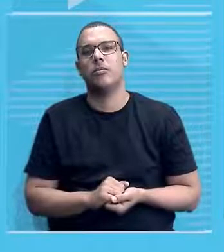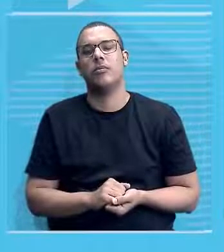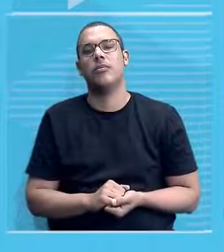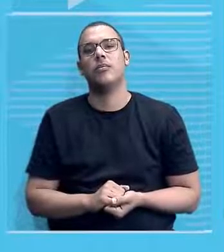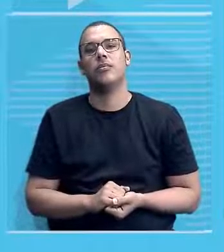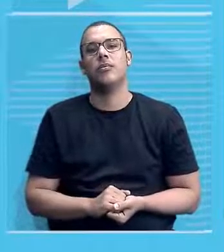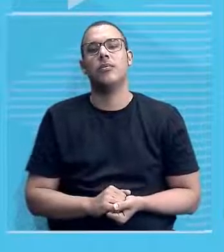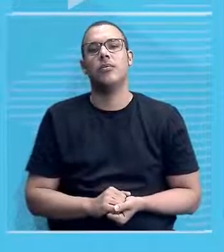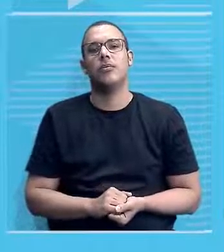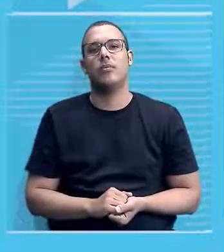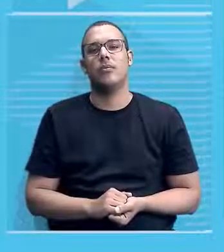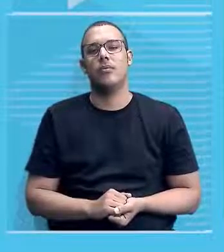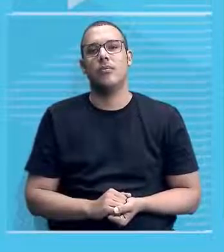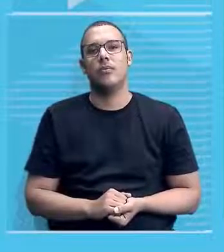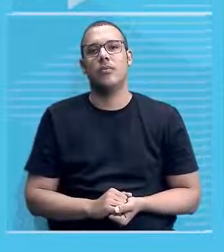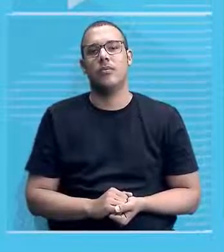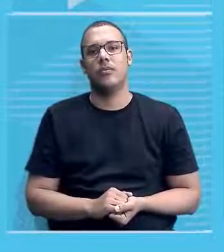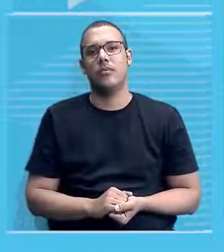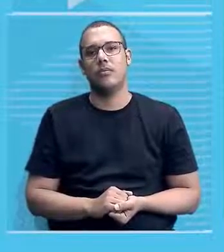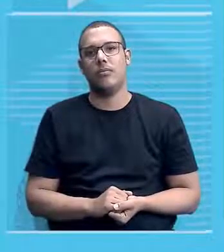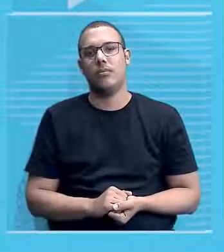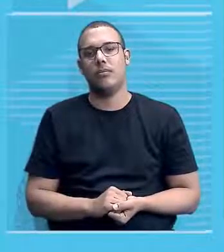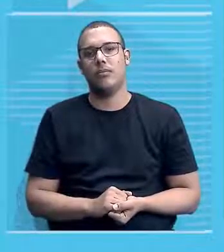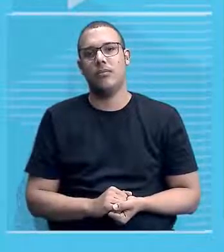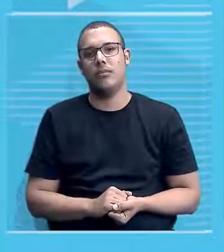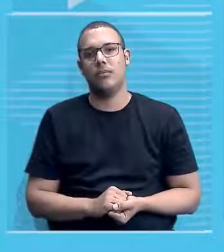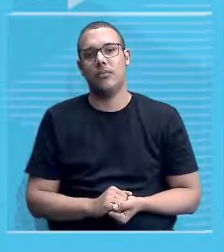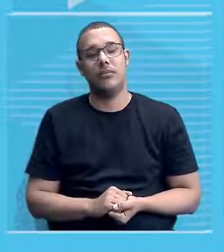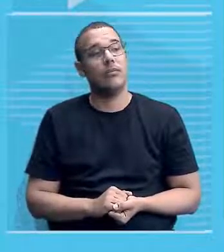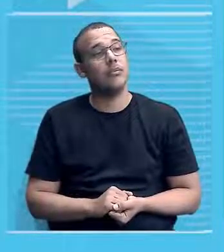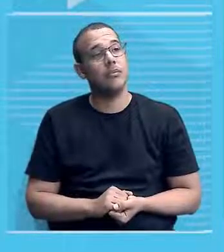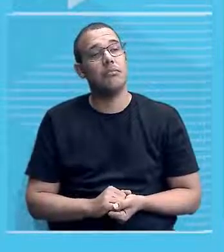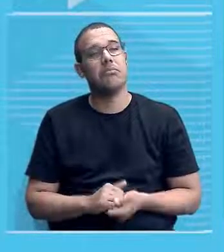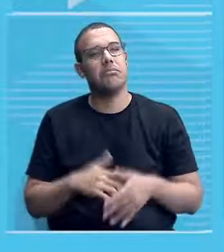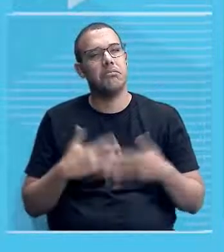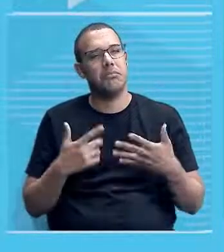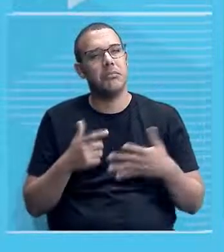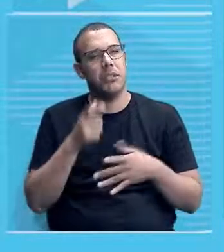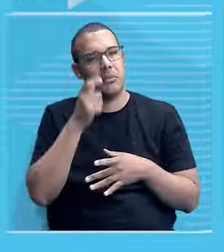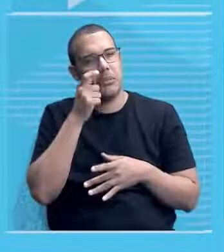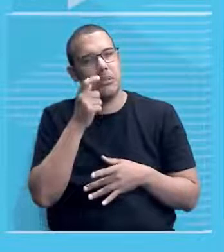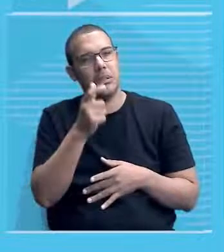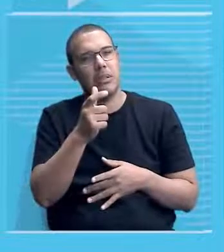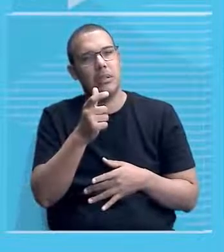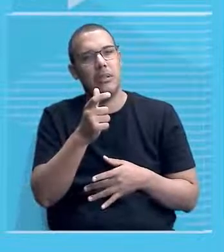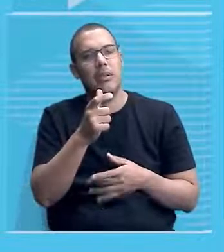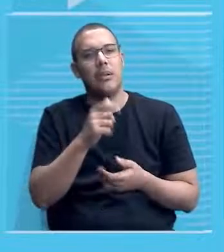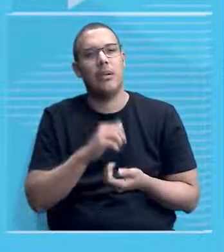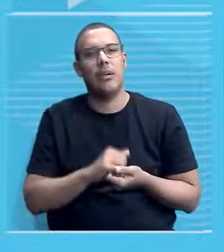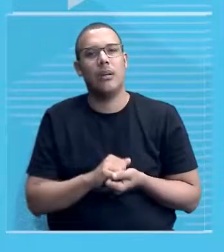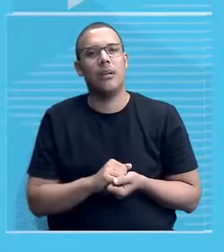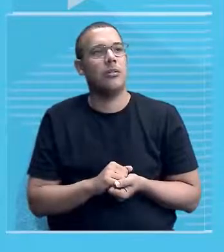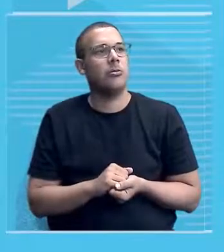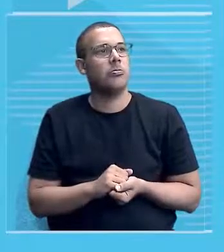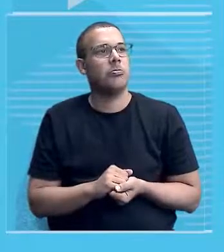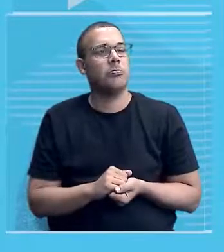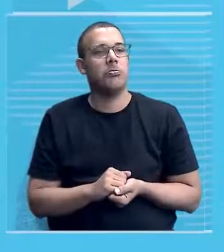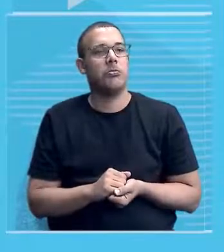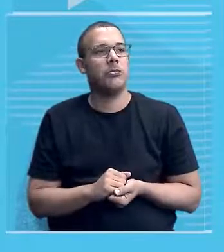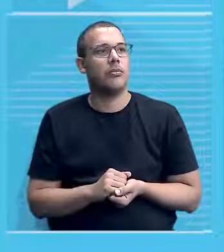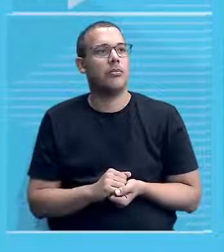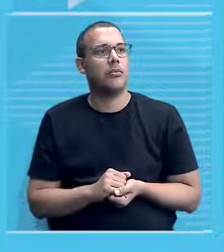lugares Olha a galera isso é uma coisa muito interessante viu e tem mais